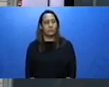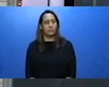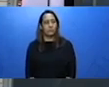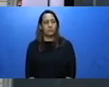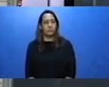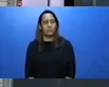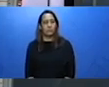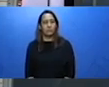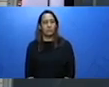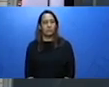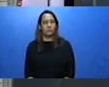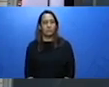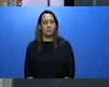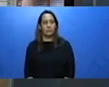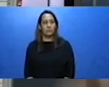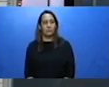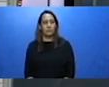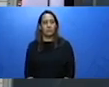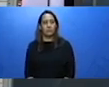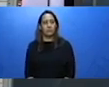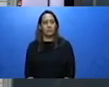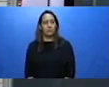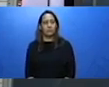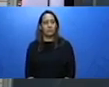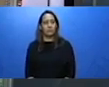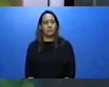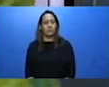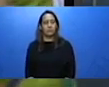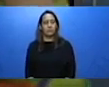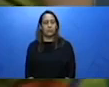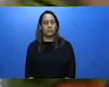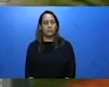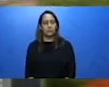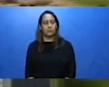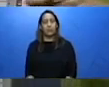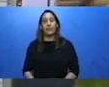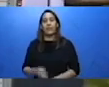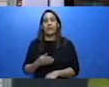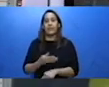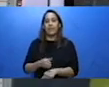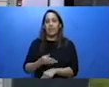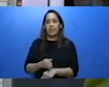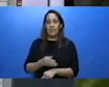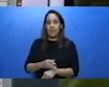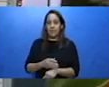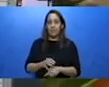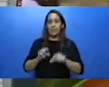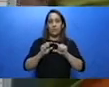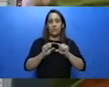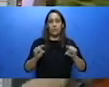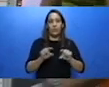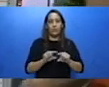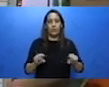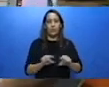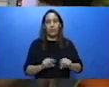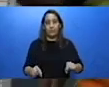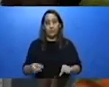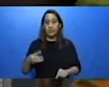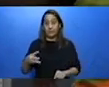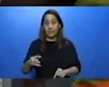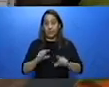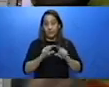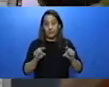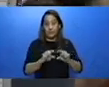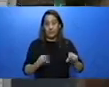K minúsculo, certo? Treina aí também umas 3 linhas.